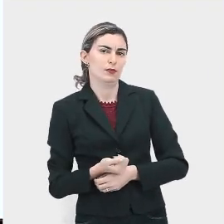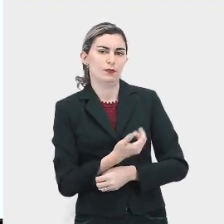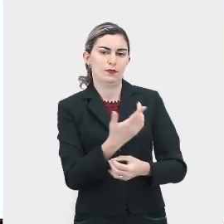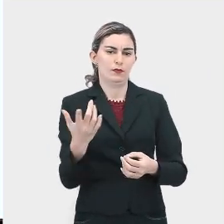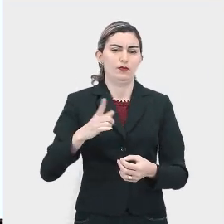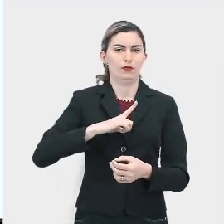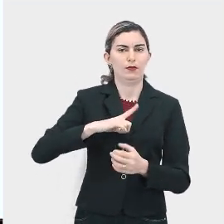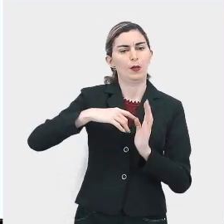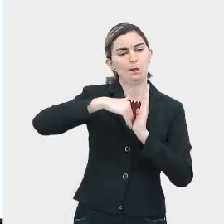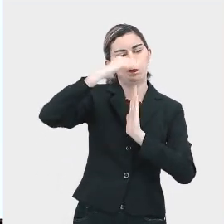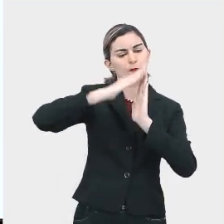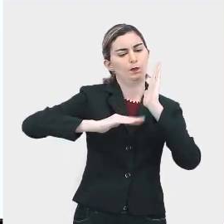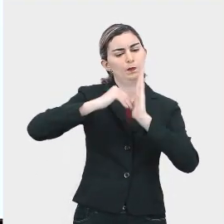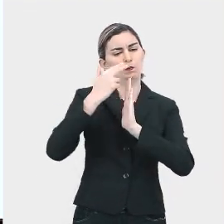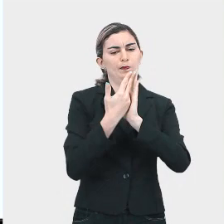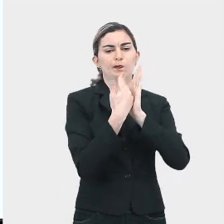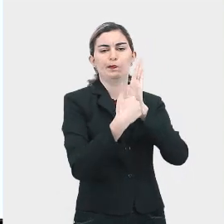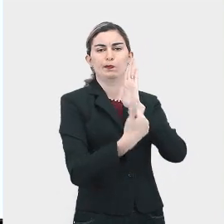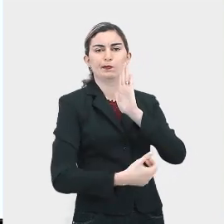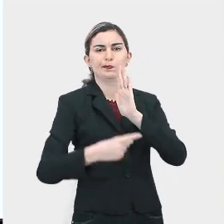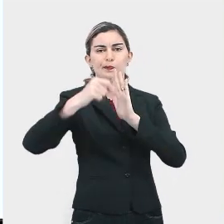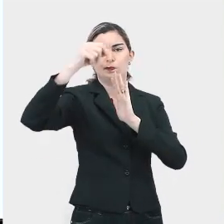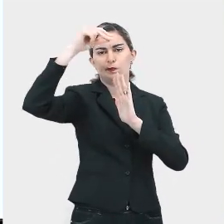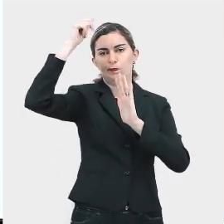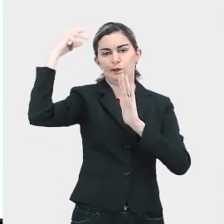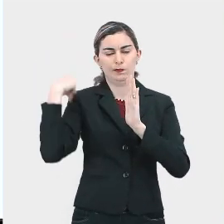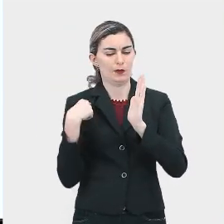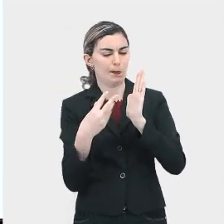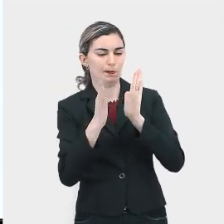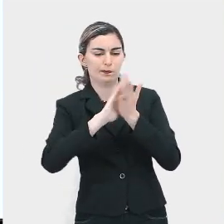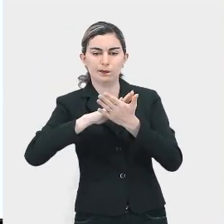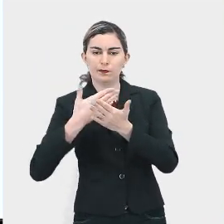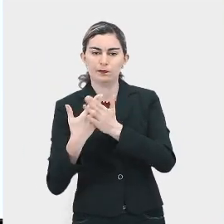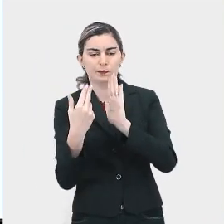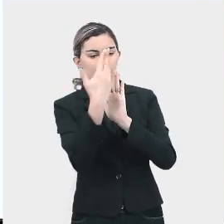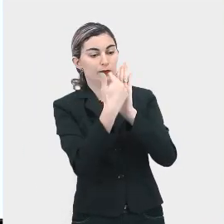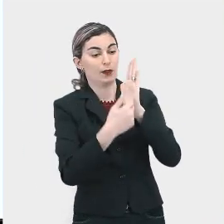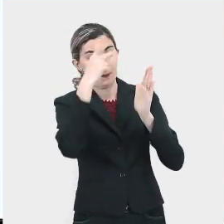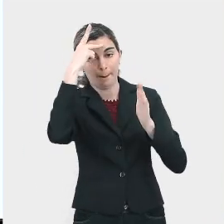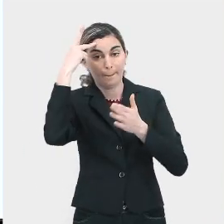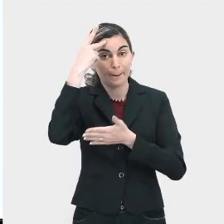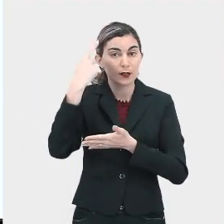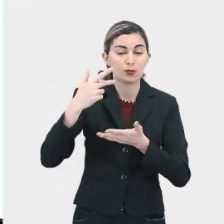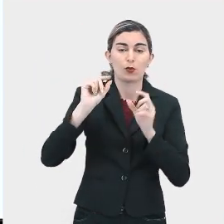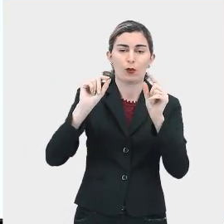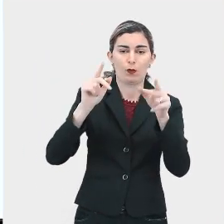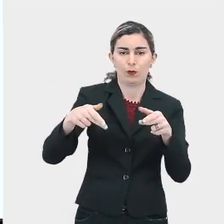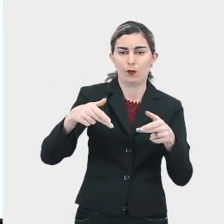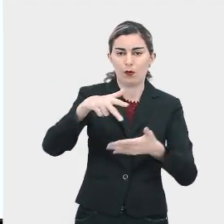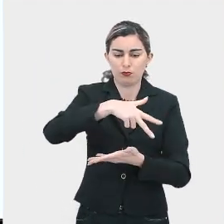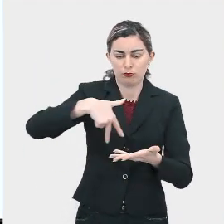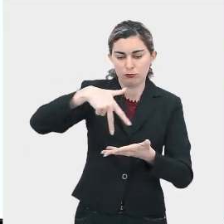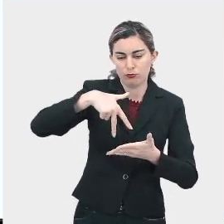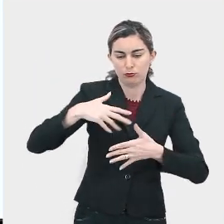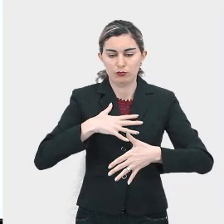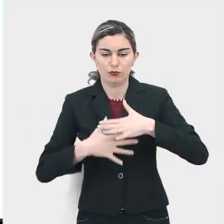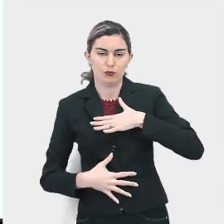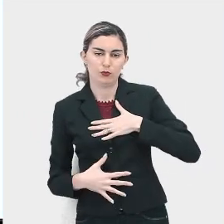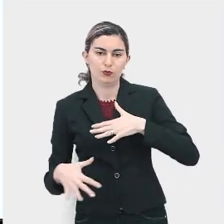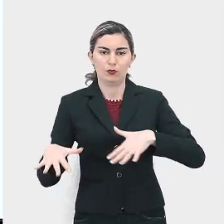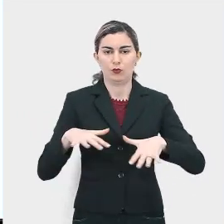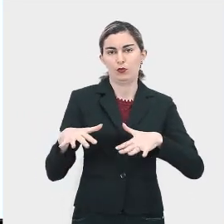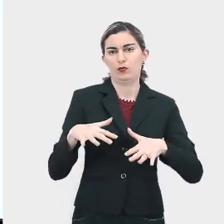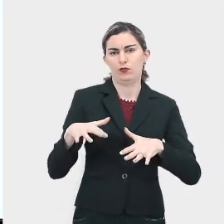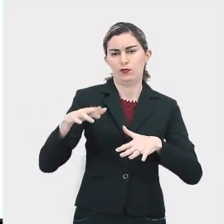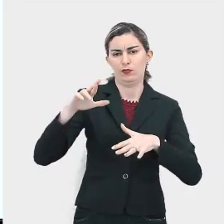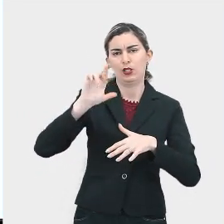disso? Existem pinturas rupestres que são interpretadas como pessoas que estavam dançando, tá? Então é